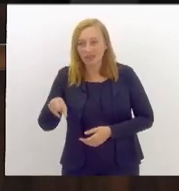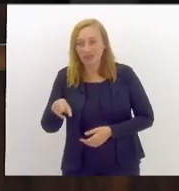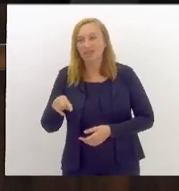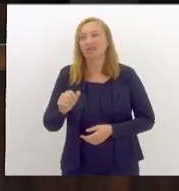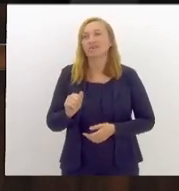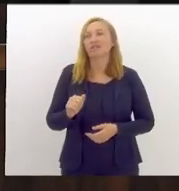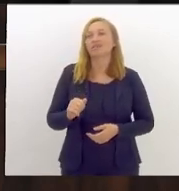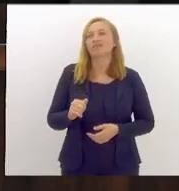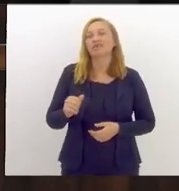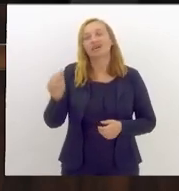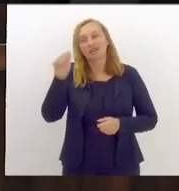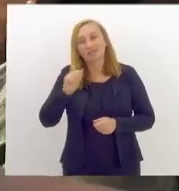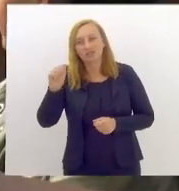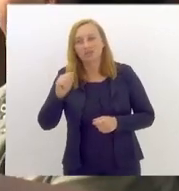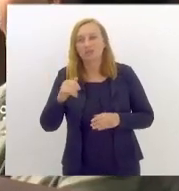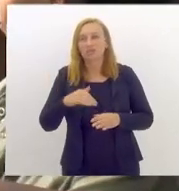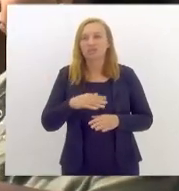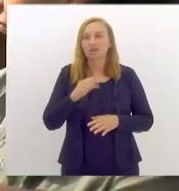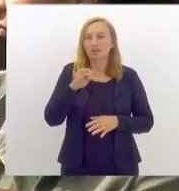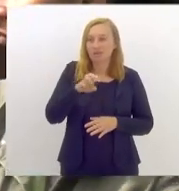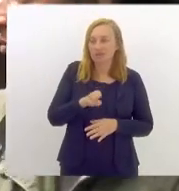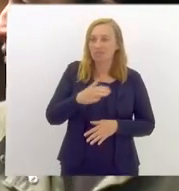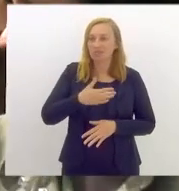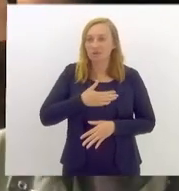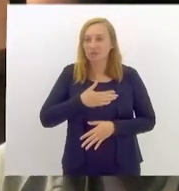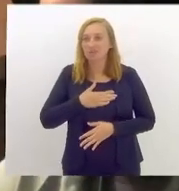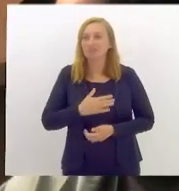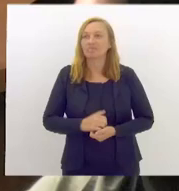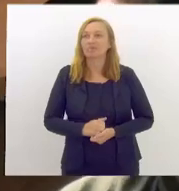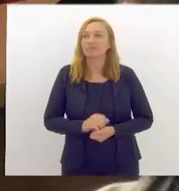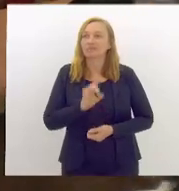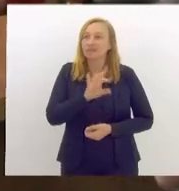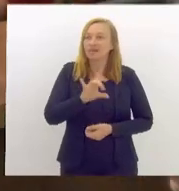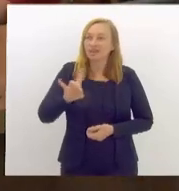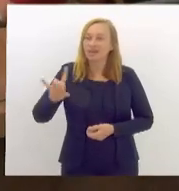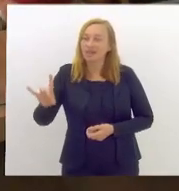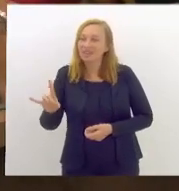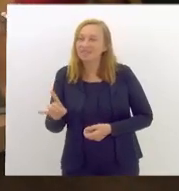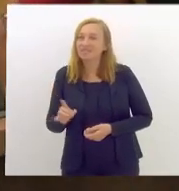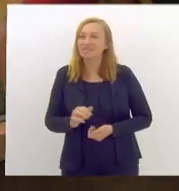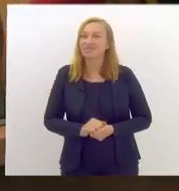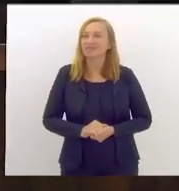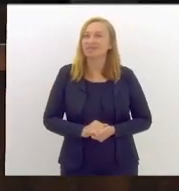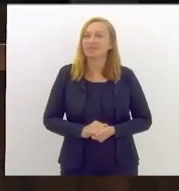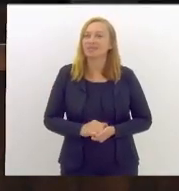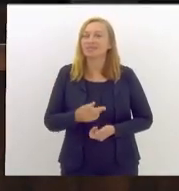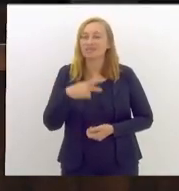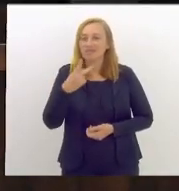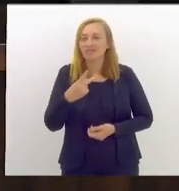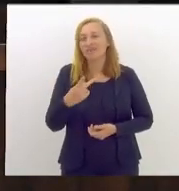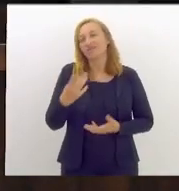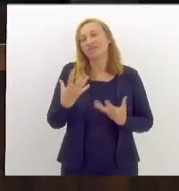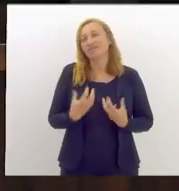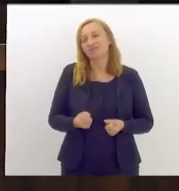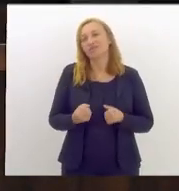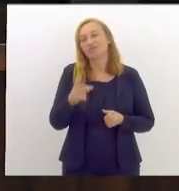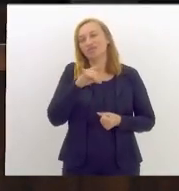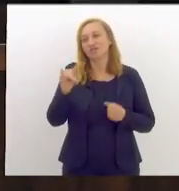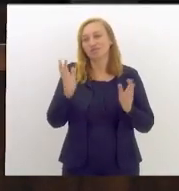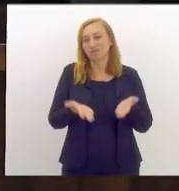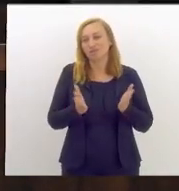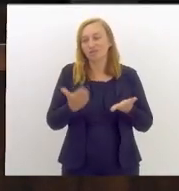já assessores e assessores do meu gabinete cada carinho cada palavra que eu recebi no dia de hoje